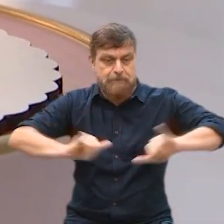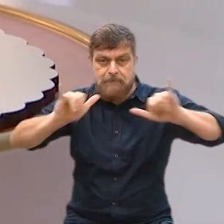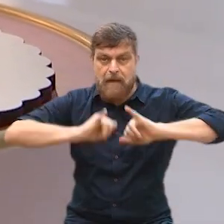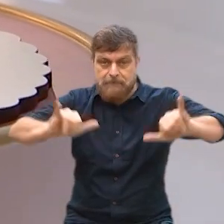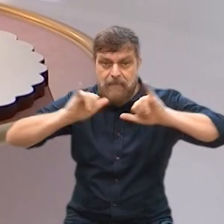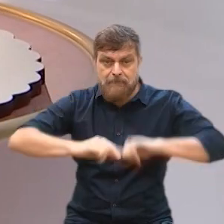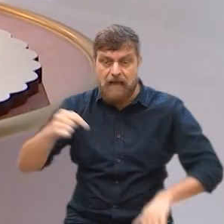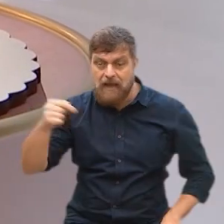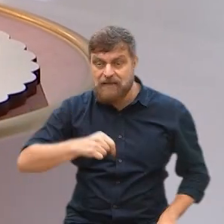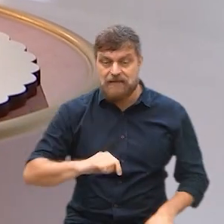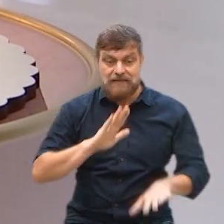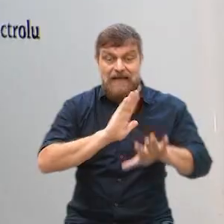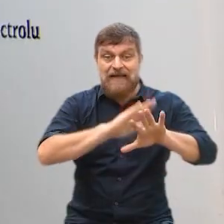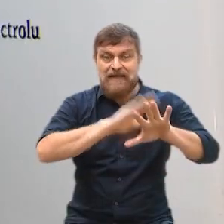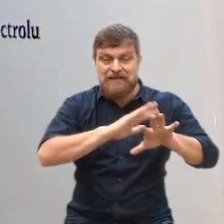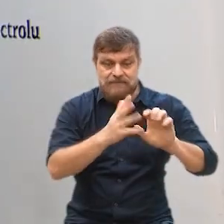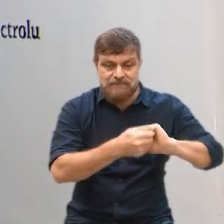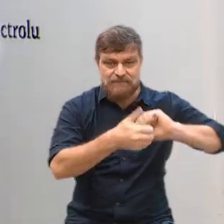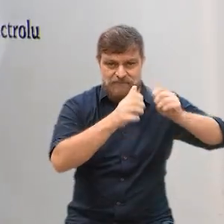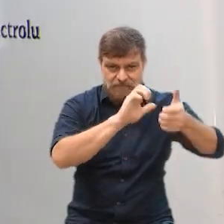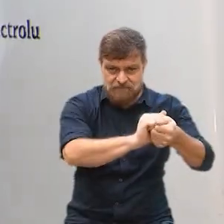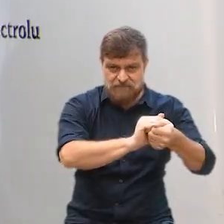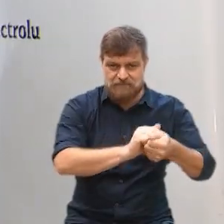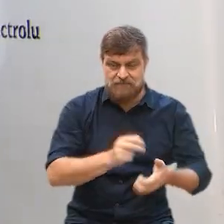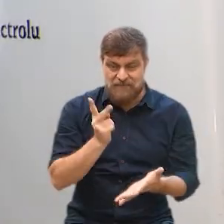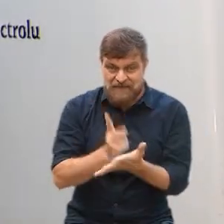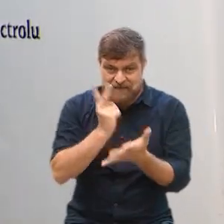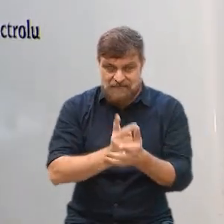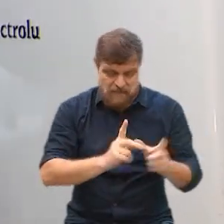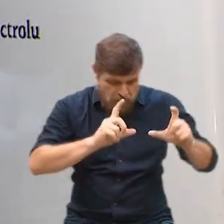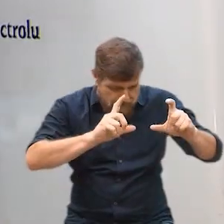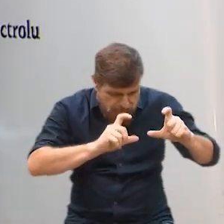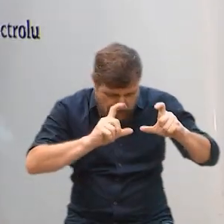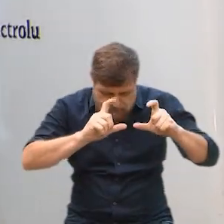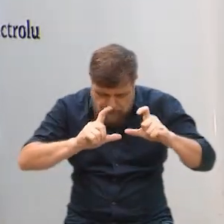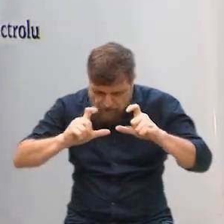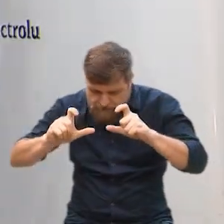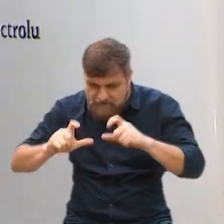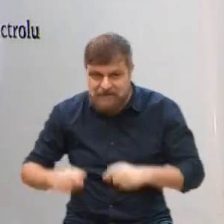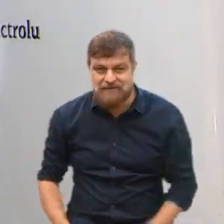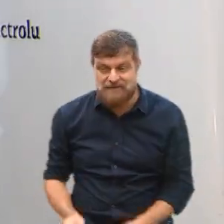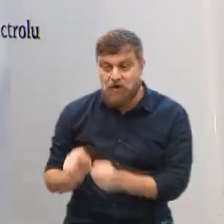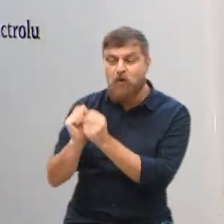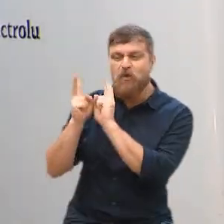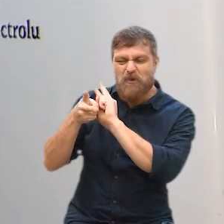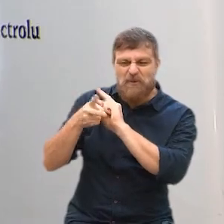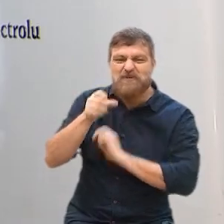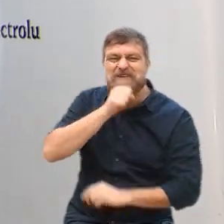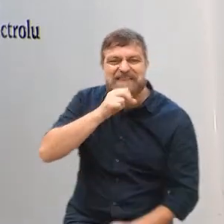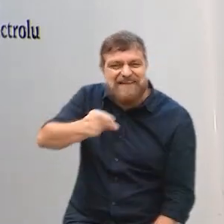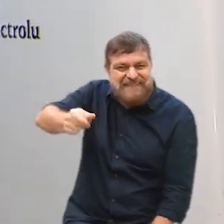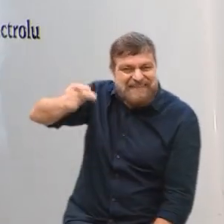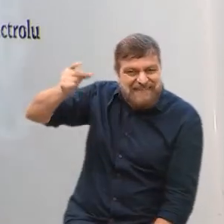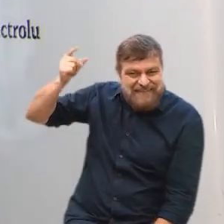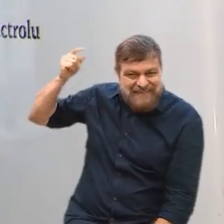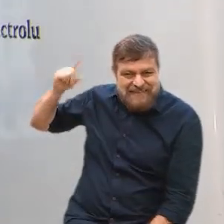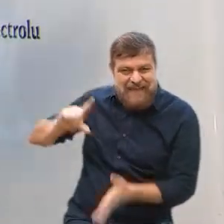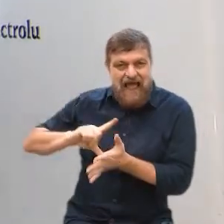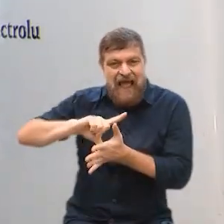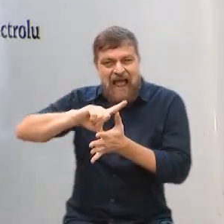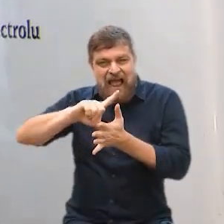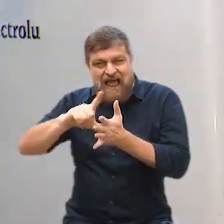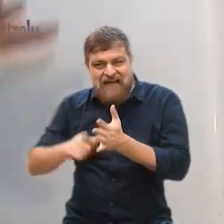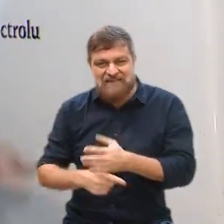feito artesanalmente. Sempre gostei de foto, então eu sou desde o Orkut, aí passamos